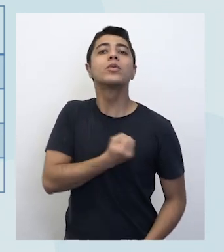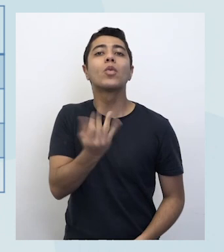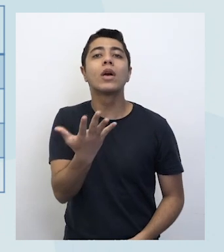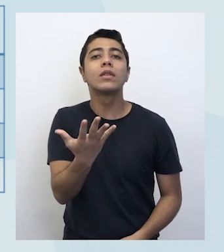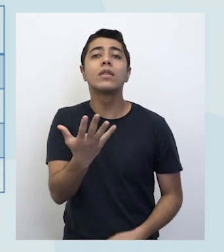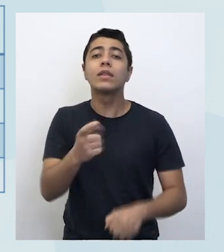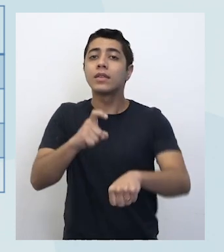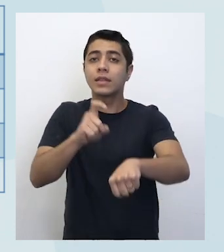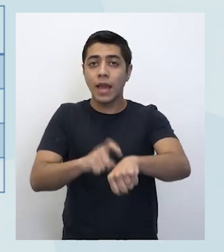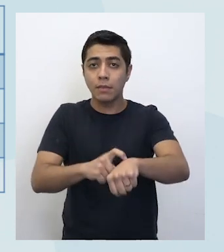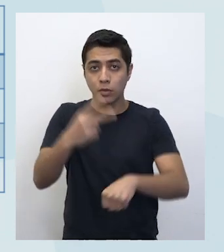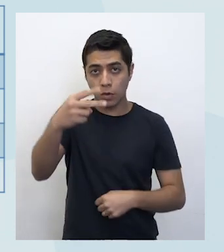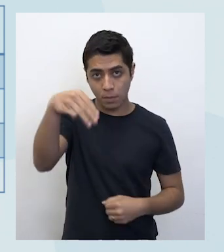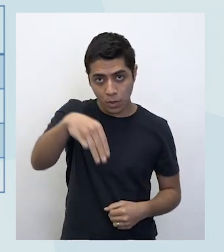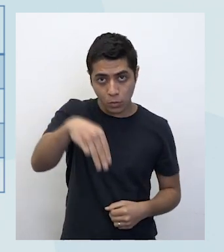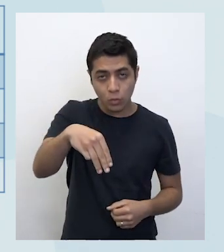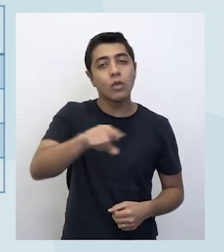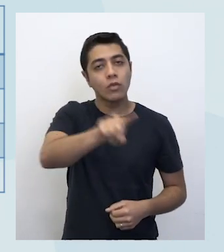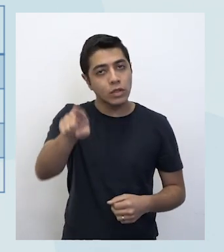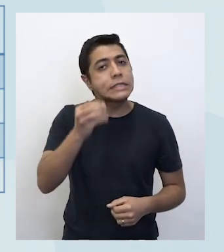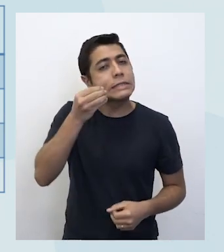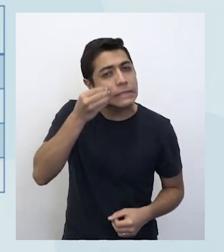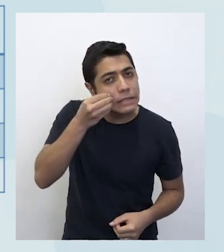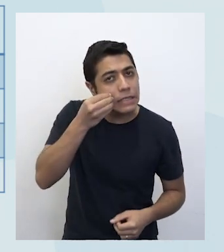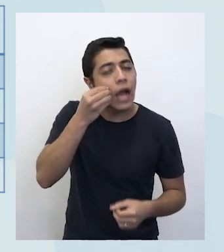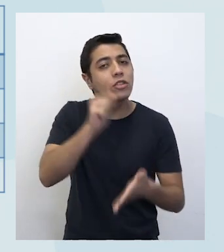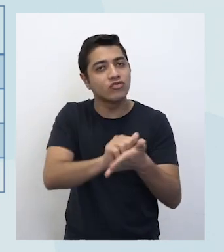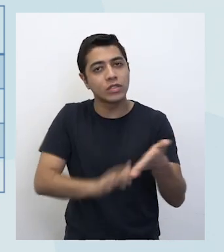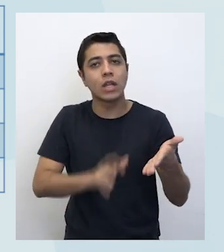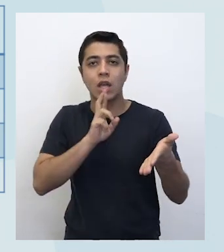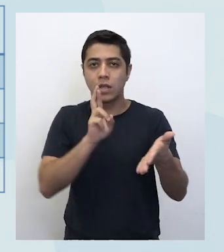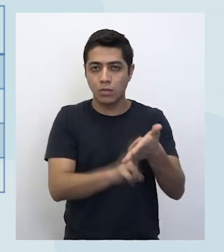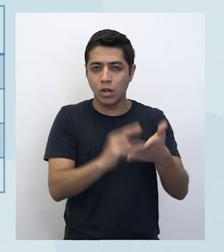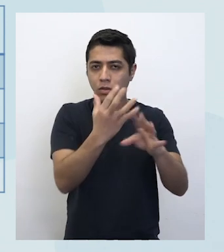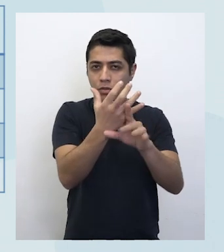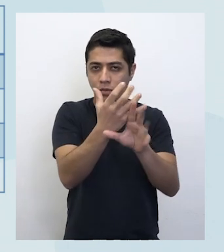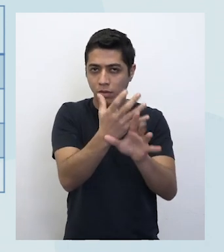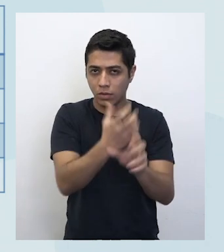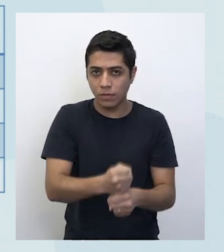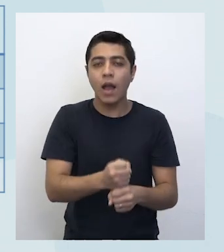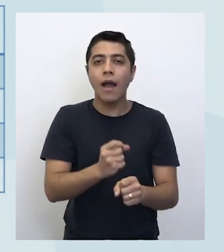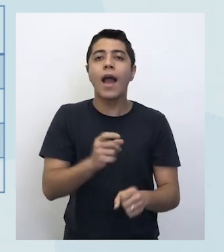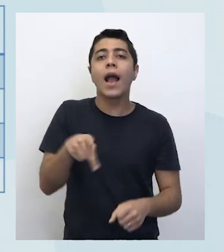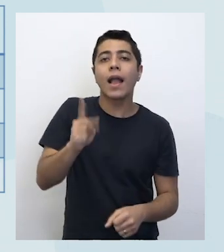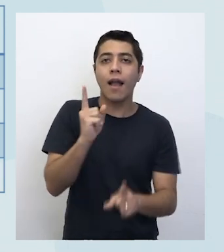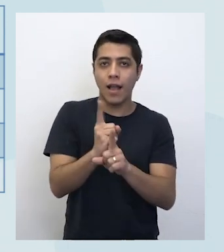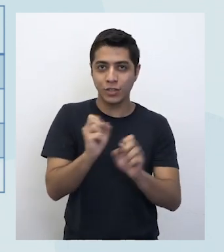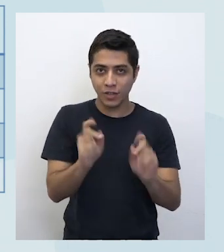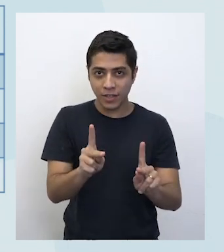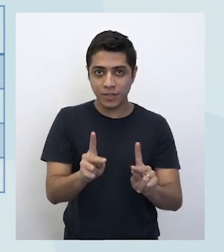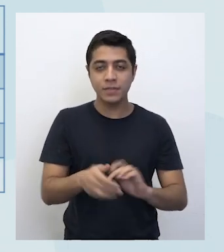dar para vocês 2 minutinhos para vocês tentarem fazer achar essa constante de equilíbrio. Vamos lá?